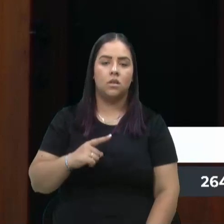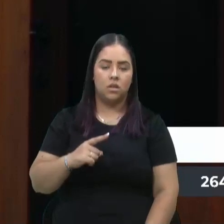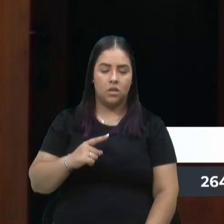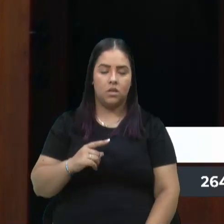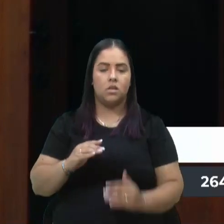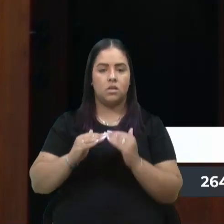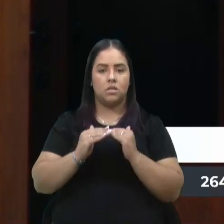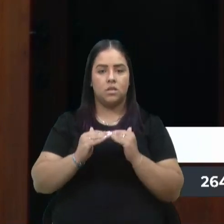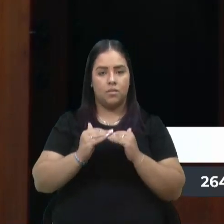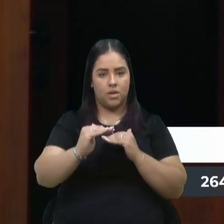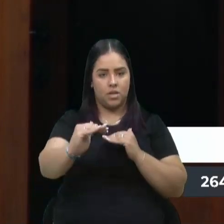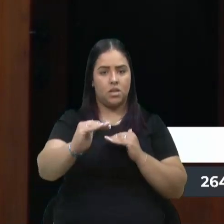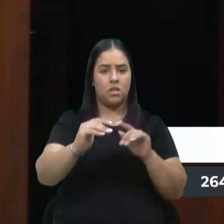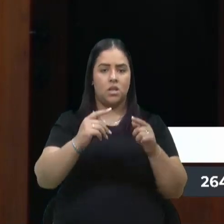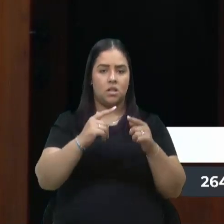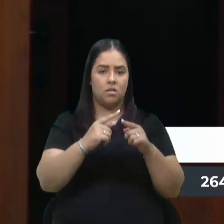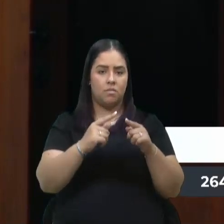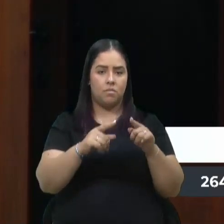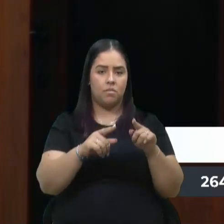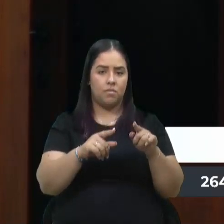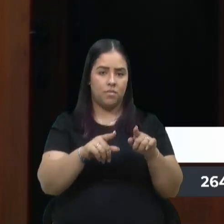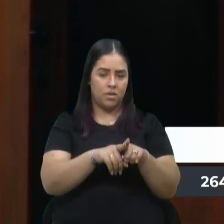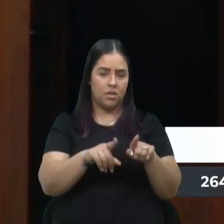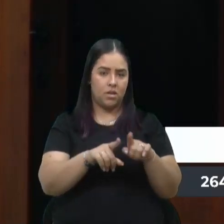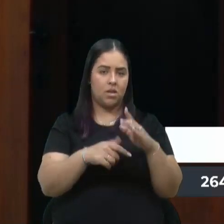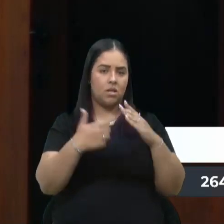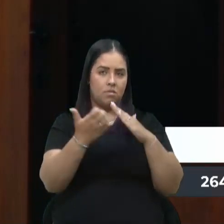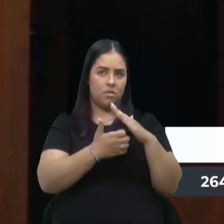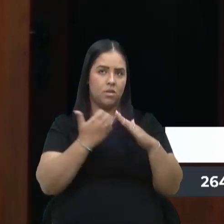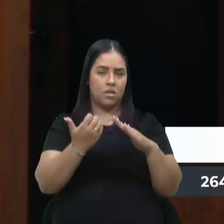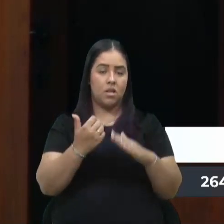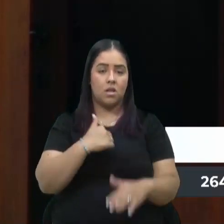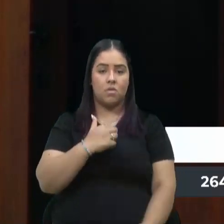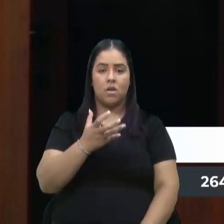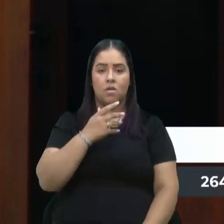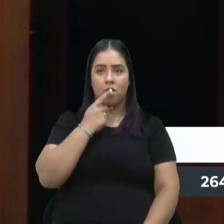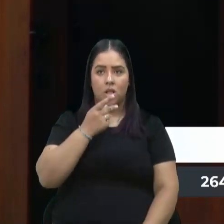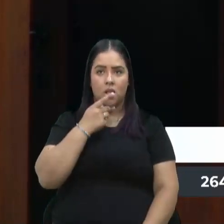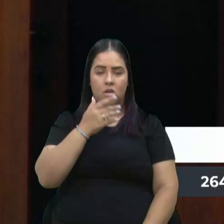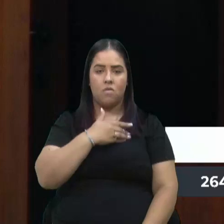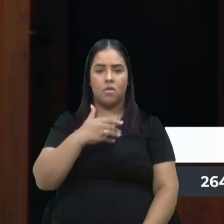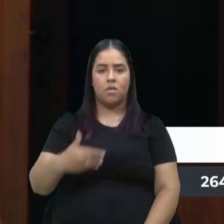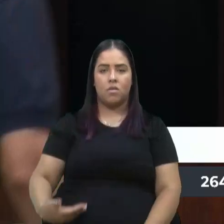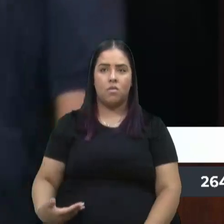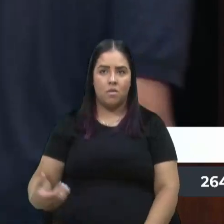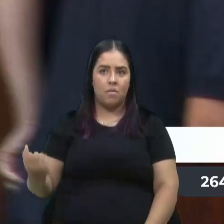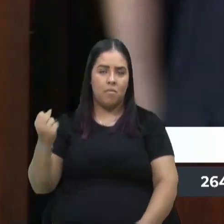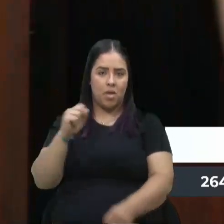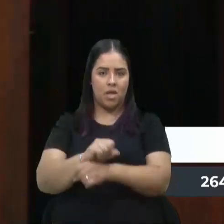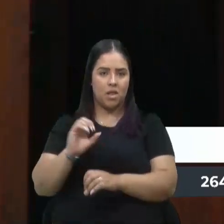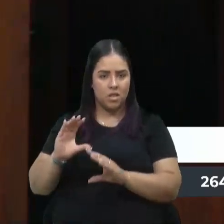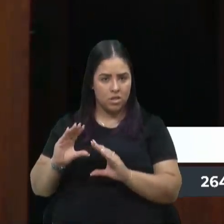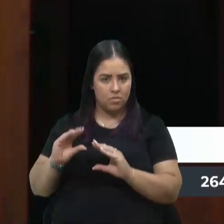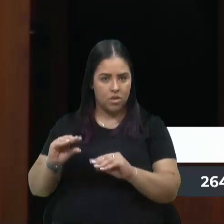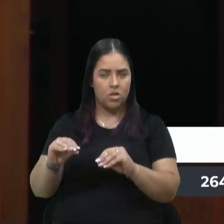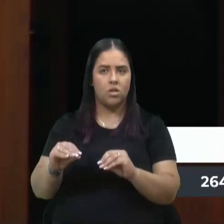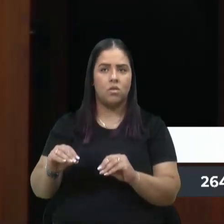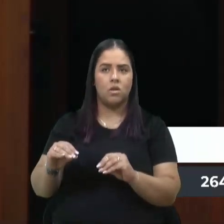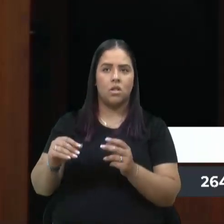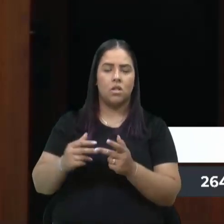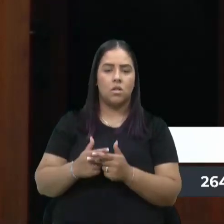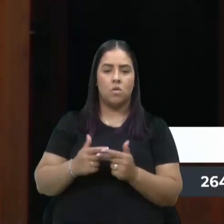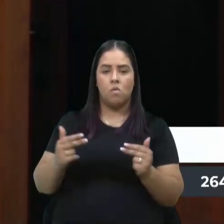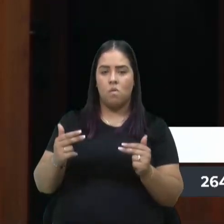como o empresário. Por isso, eu quero deixar aqui registrado que o governo, por favor, pare de interferir com essas